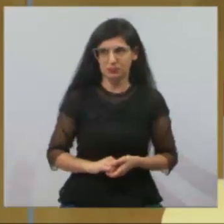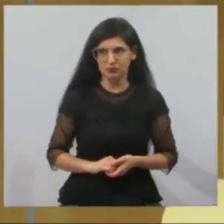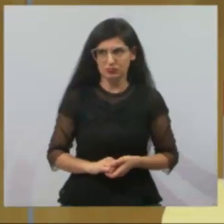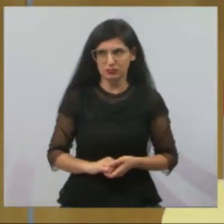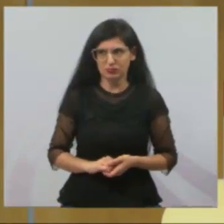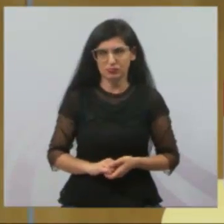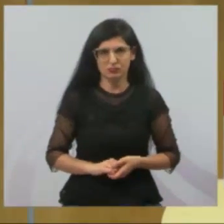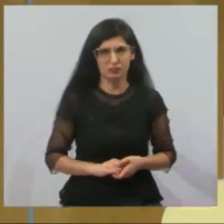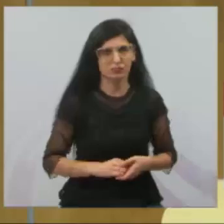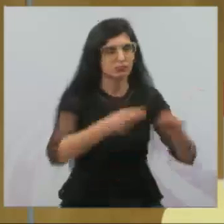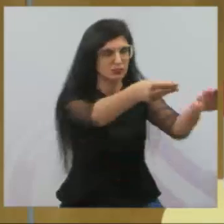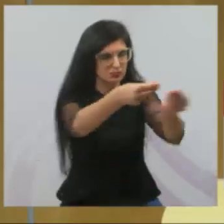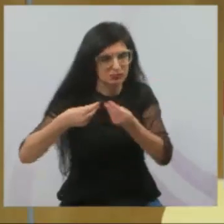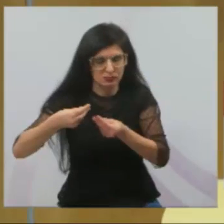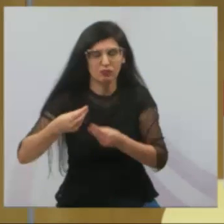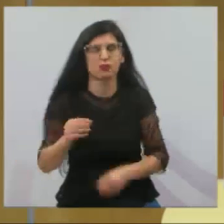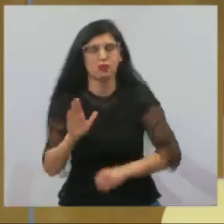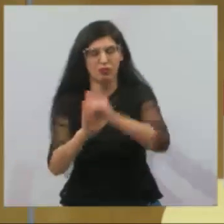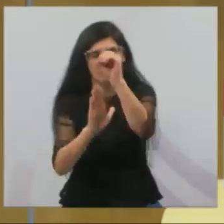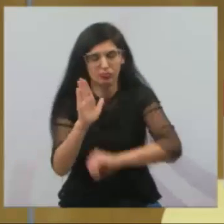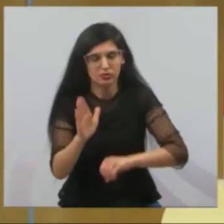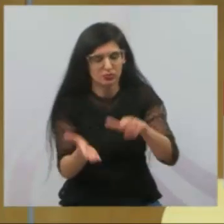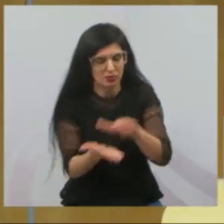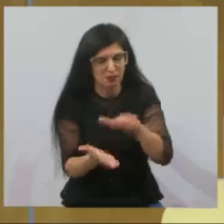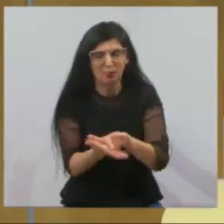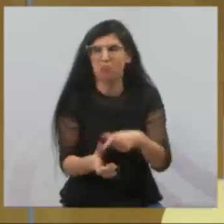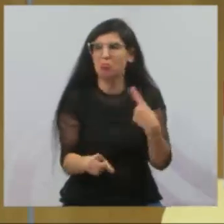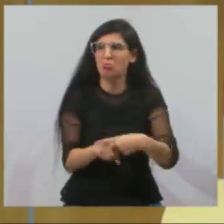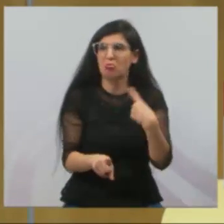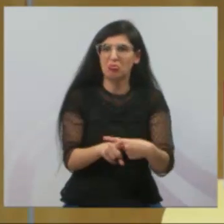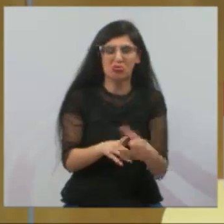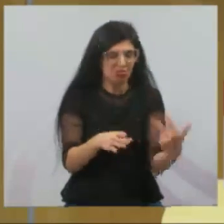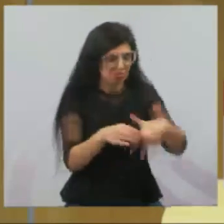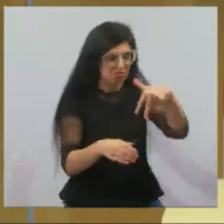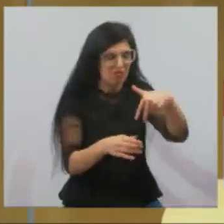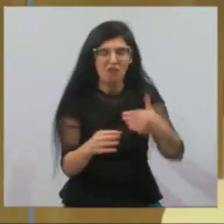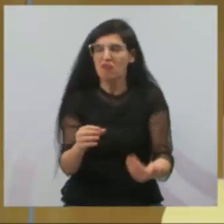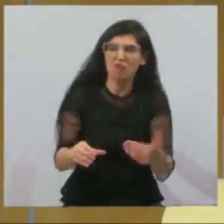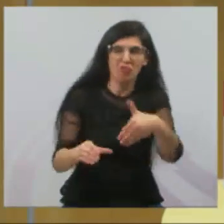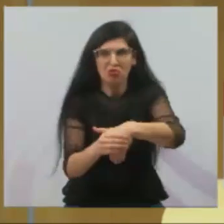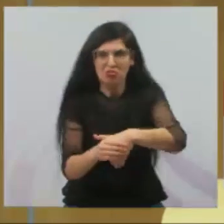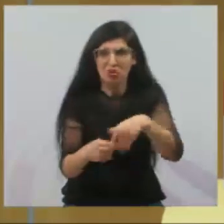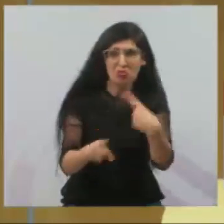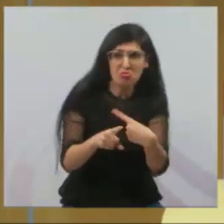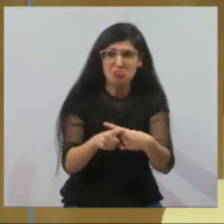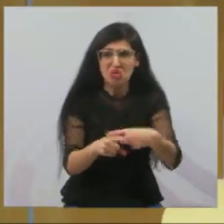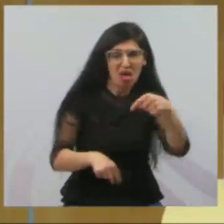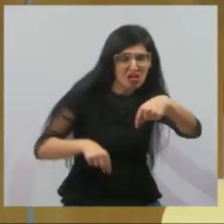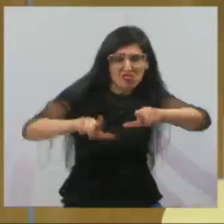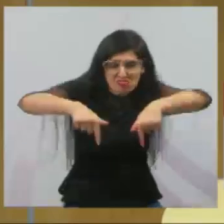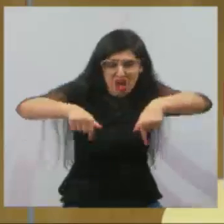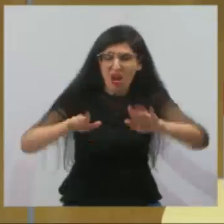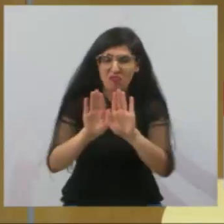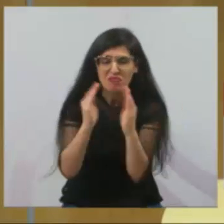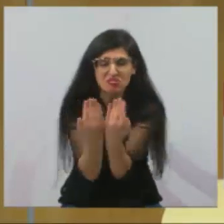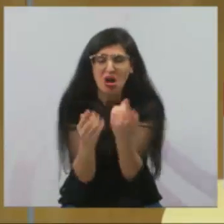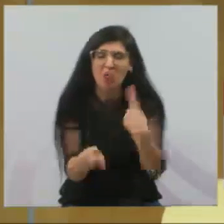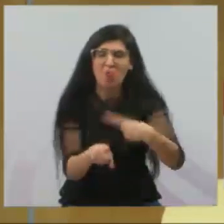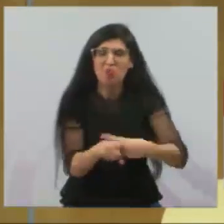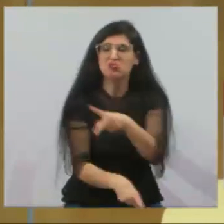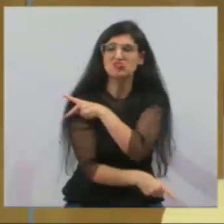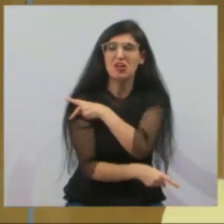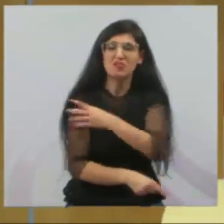que mandou um ofício perguntando por que eu estaria aqui votando, se meu gabinete está fechado, porque o meu